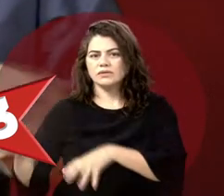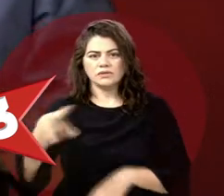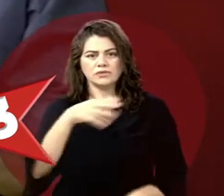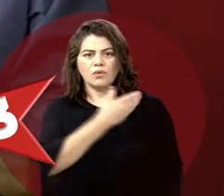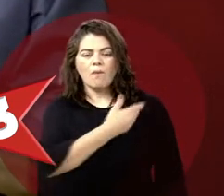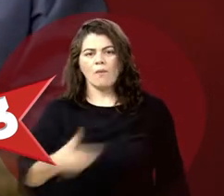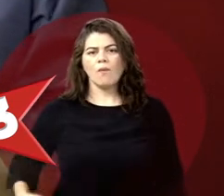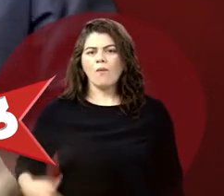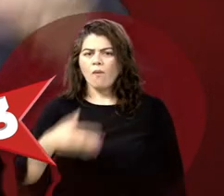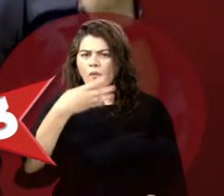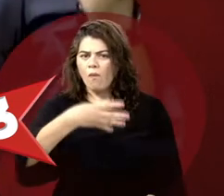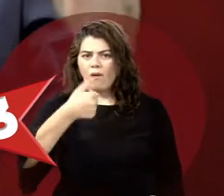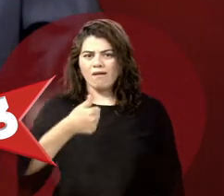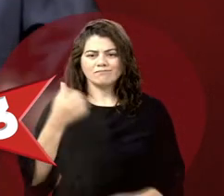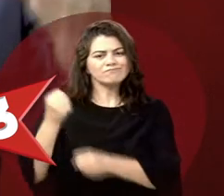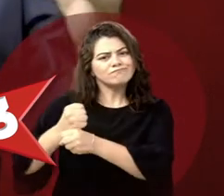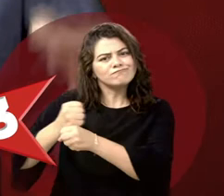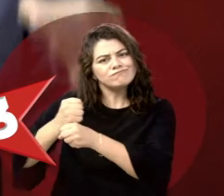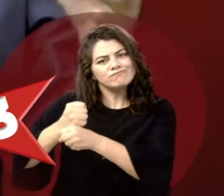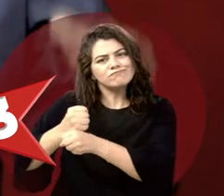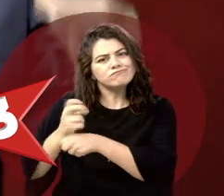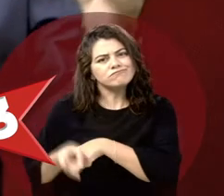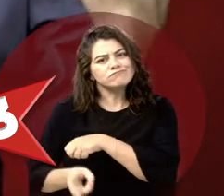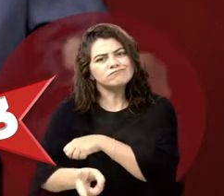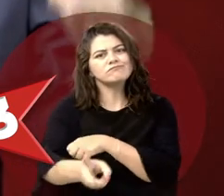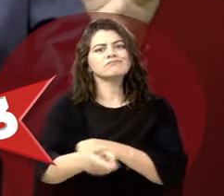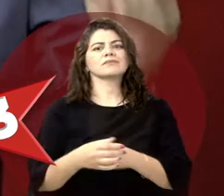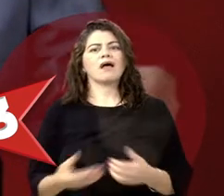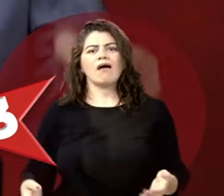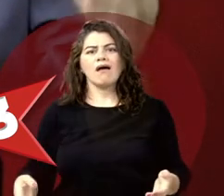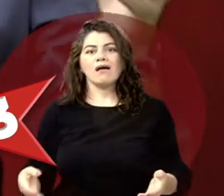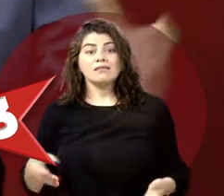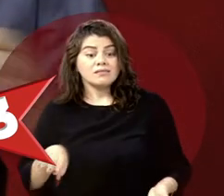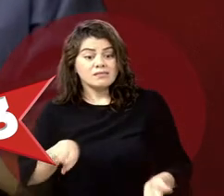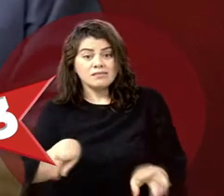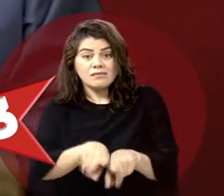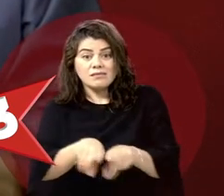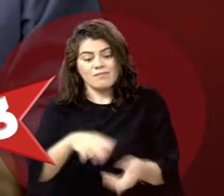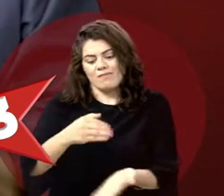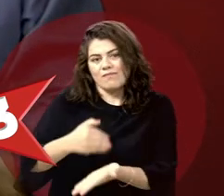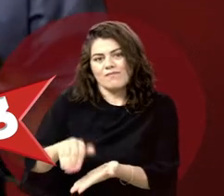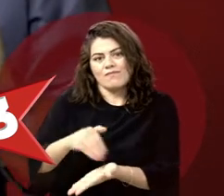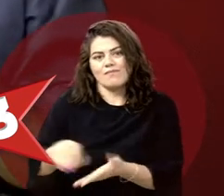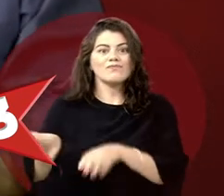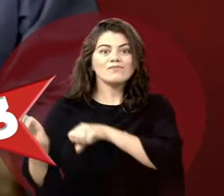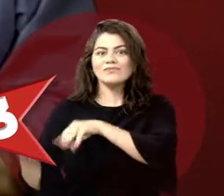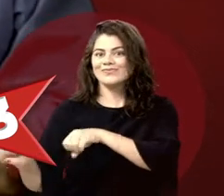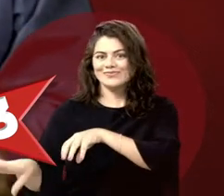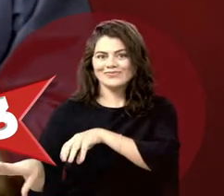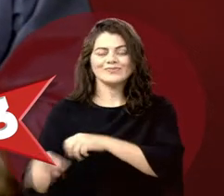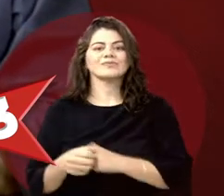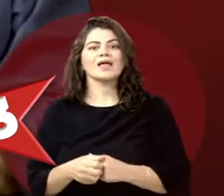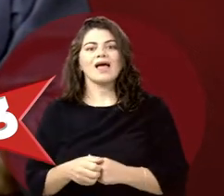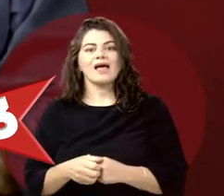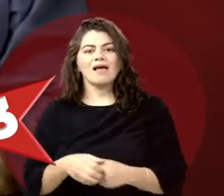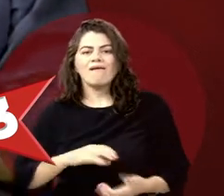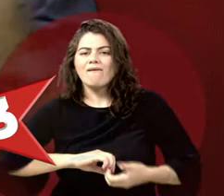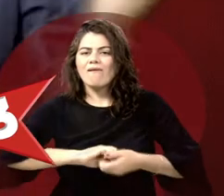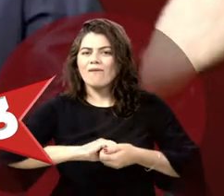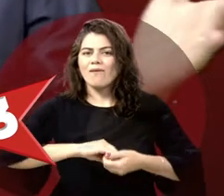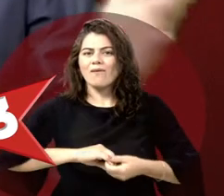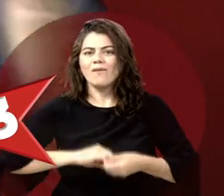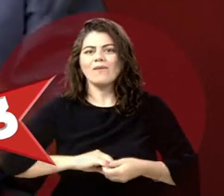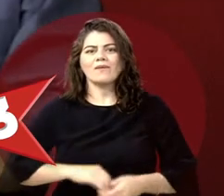ensino público de nossa cidade por 41 anos ininterruptos, chegando a ser também secretária municipal da